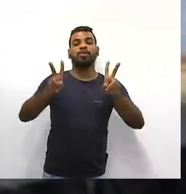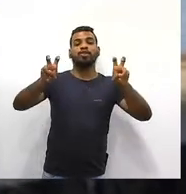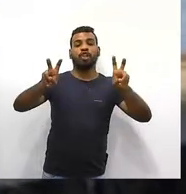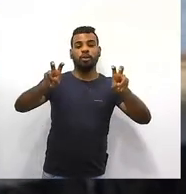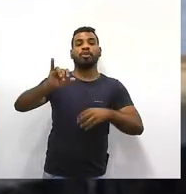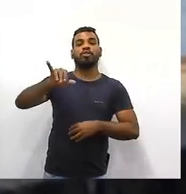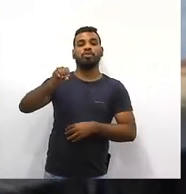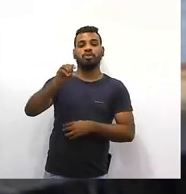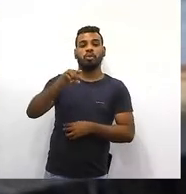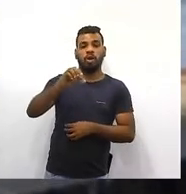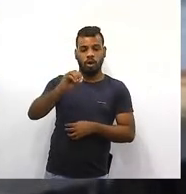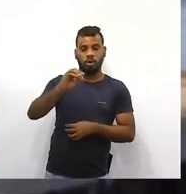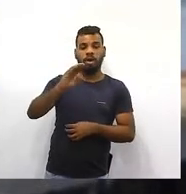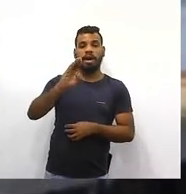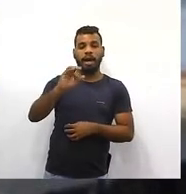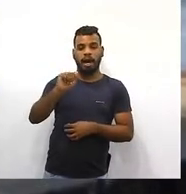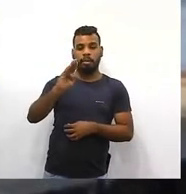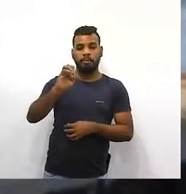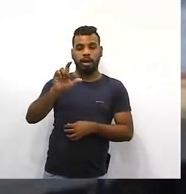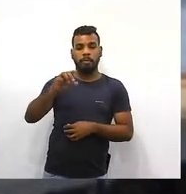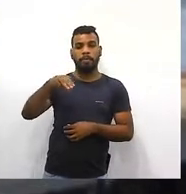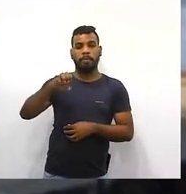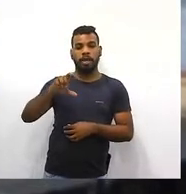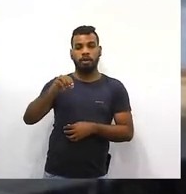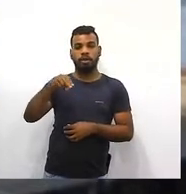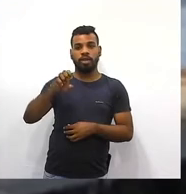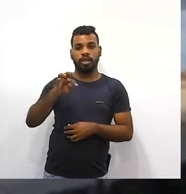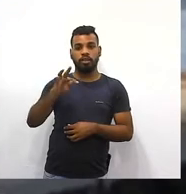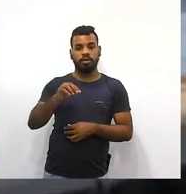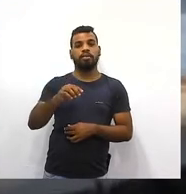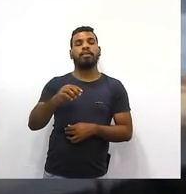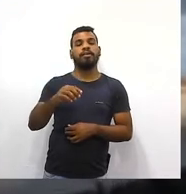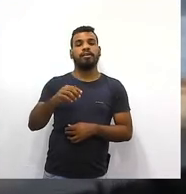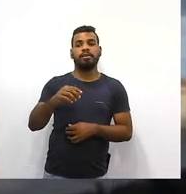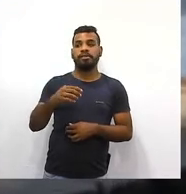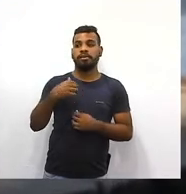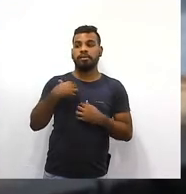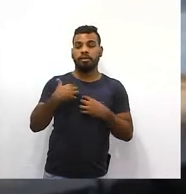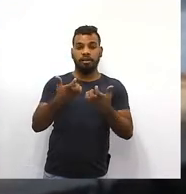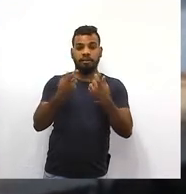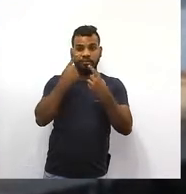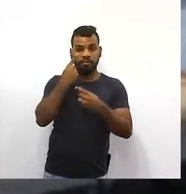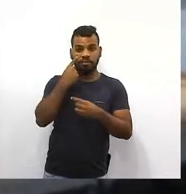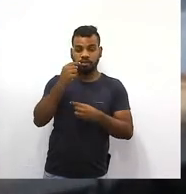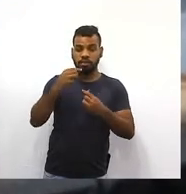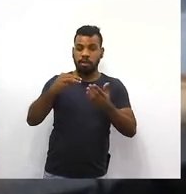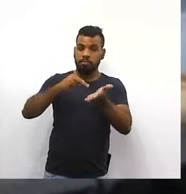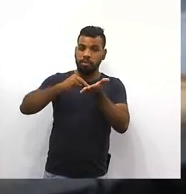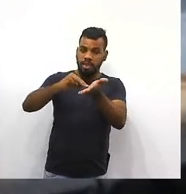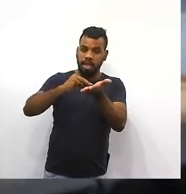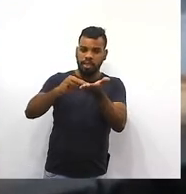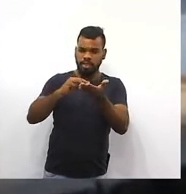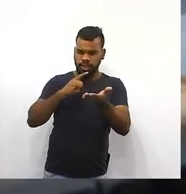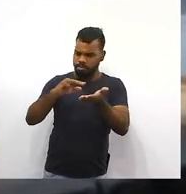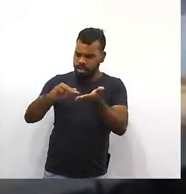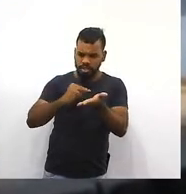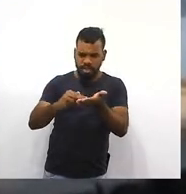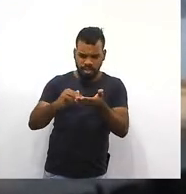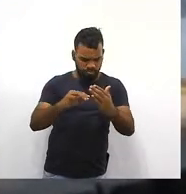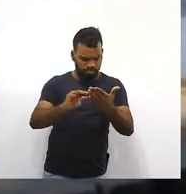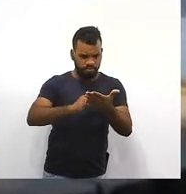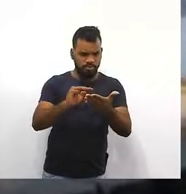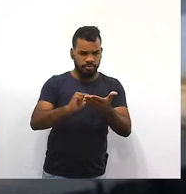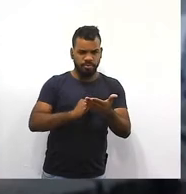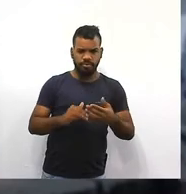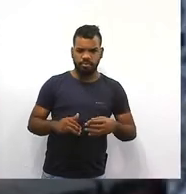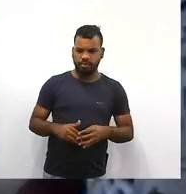Cabral de Melo Neto, né, para vocês. É uma coisa fantástica. Eu queria ver as mensagens. Tem mensagem para a gente interagir, antes da gente